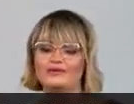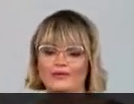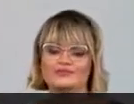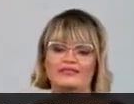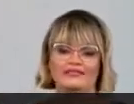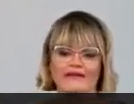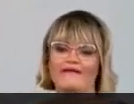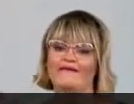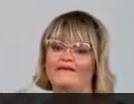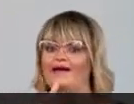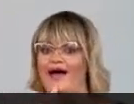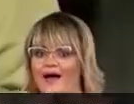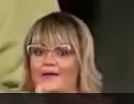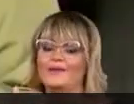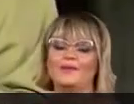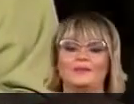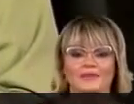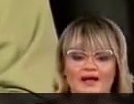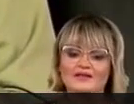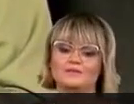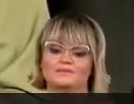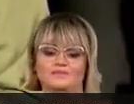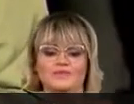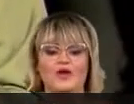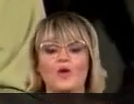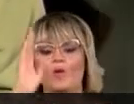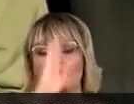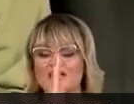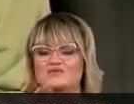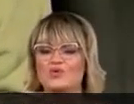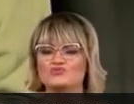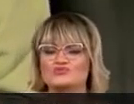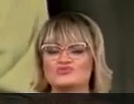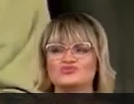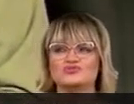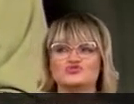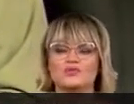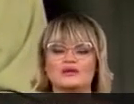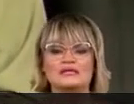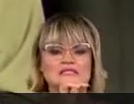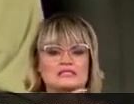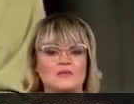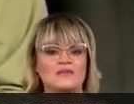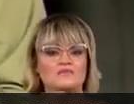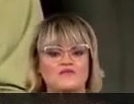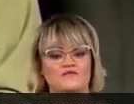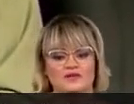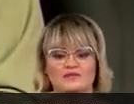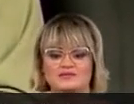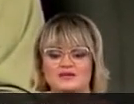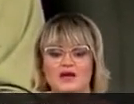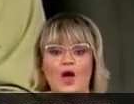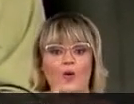curso hídrico, as praias. O país tem hoje cerca de 50 mil farmácias. 4 mil delas já